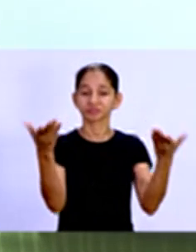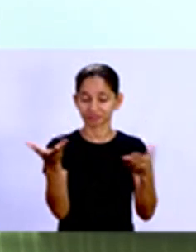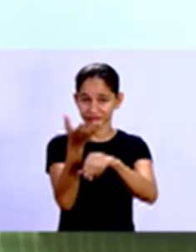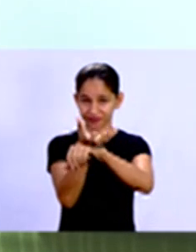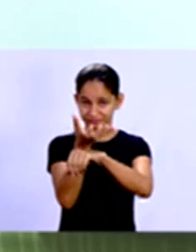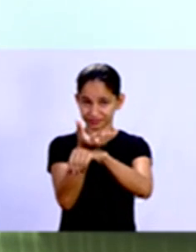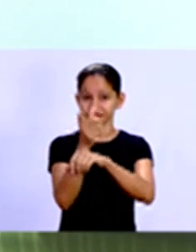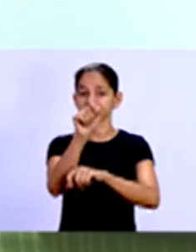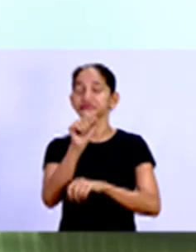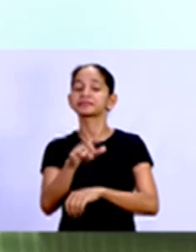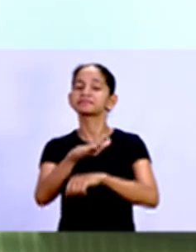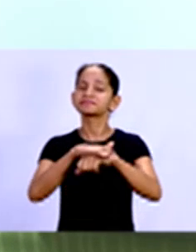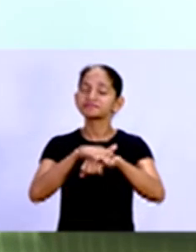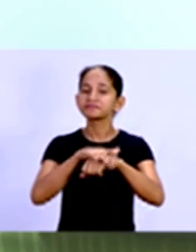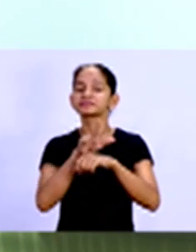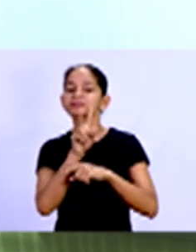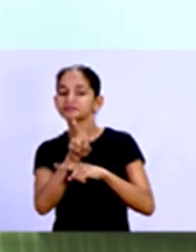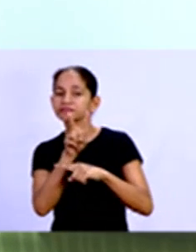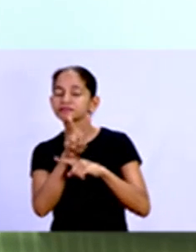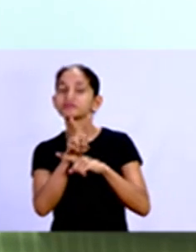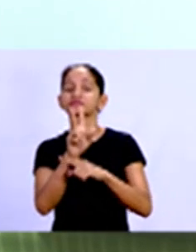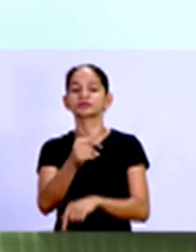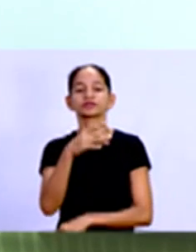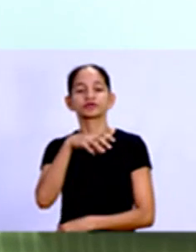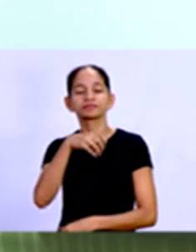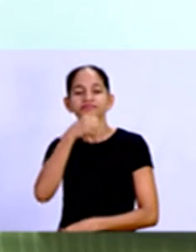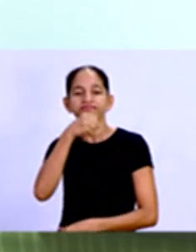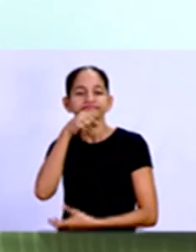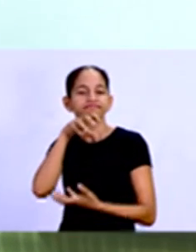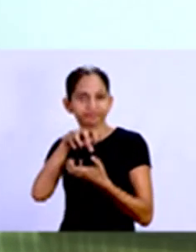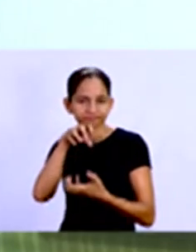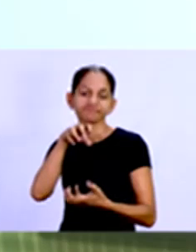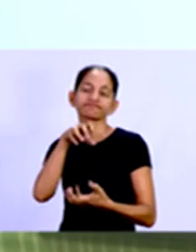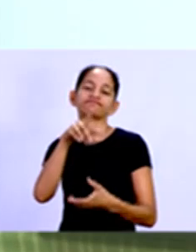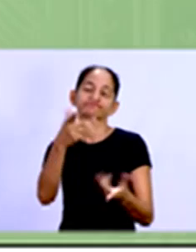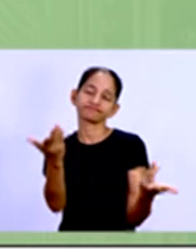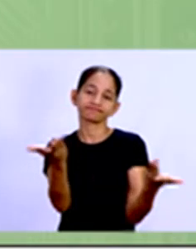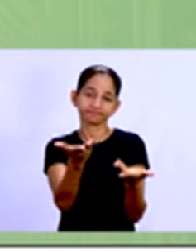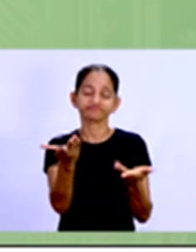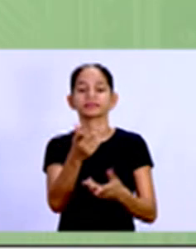o cuidador de idoso e as políticas para a pessoa idosa.